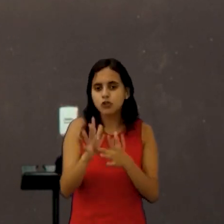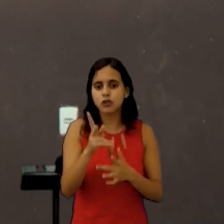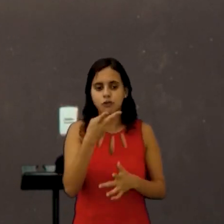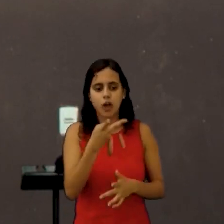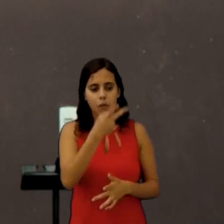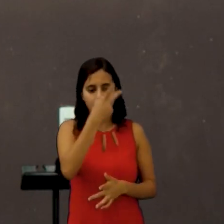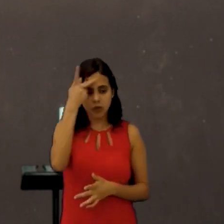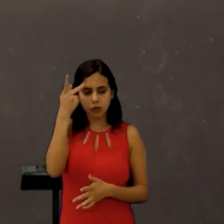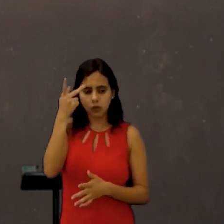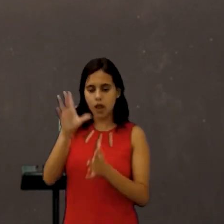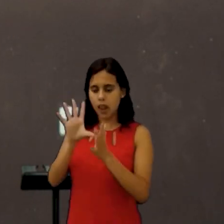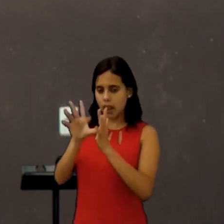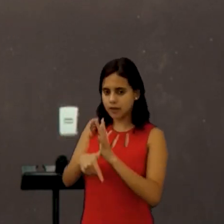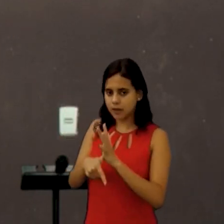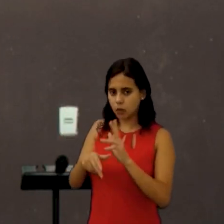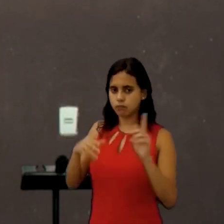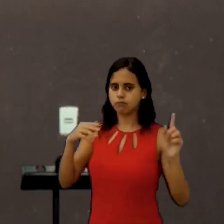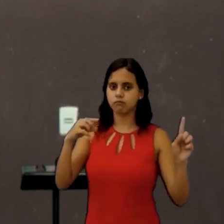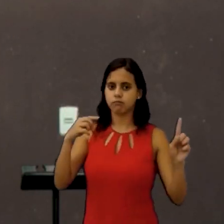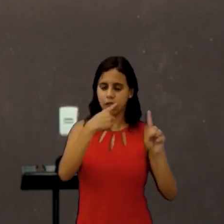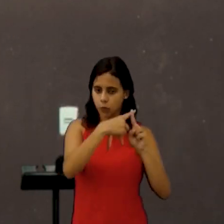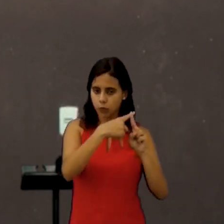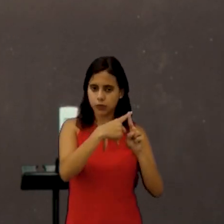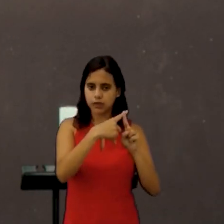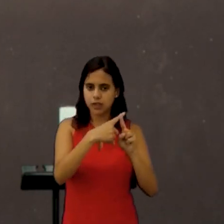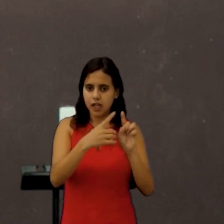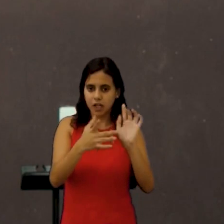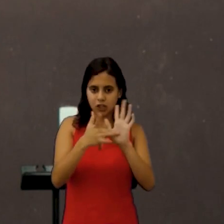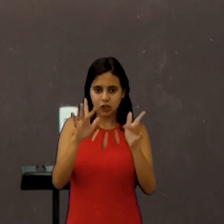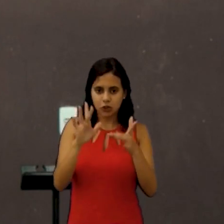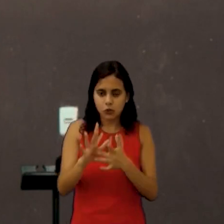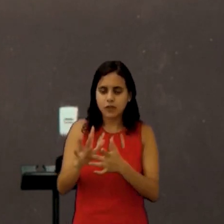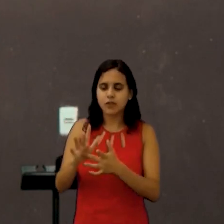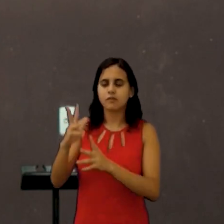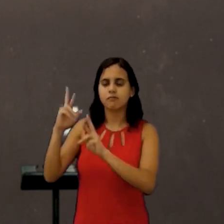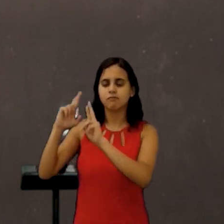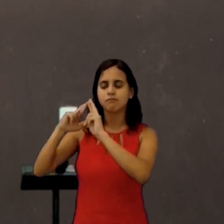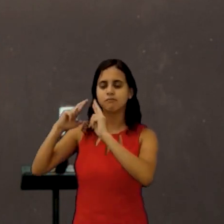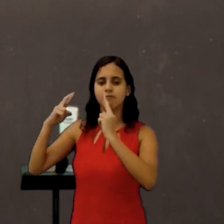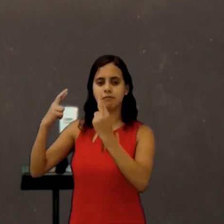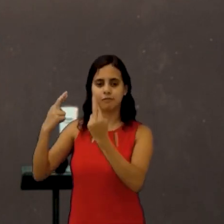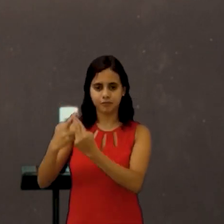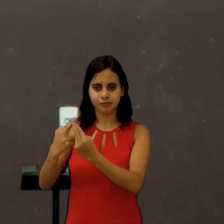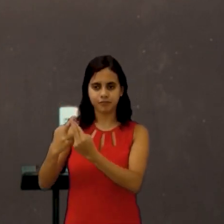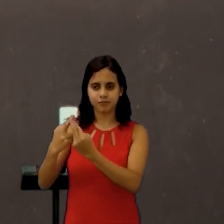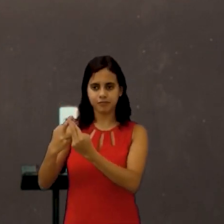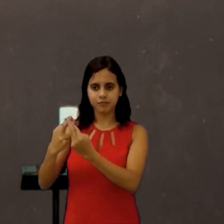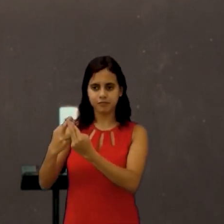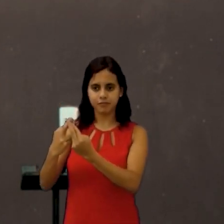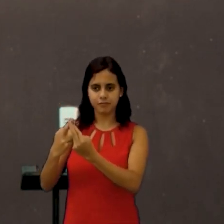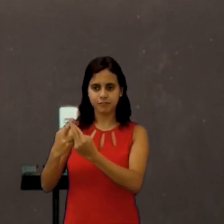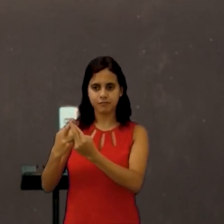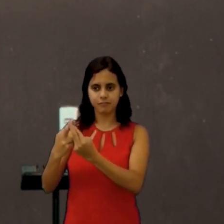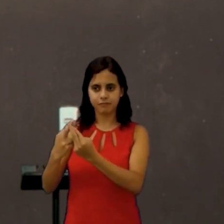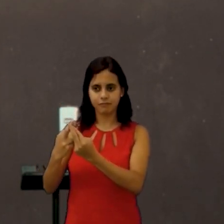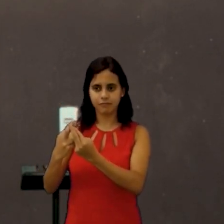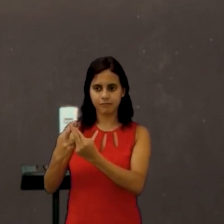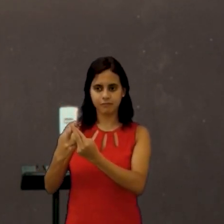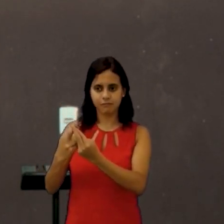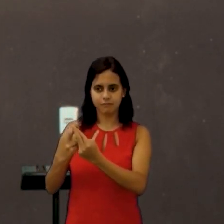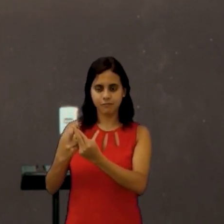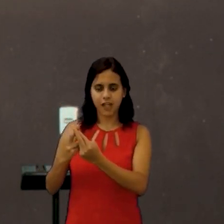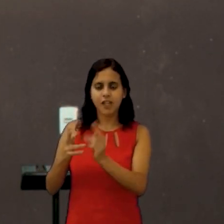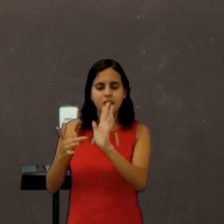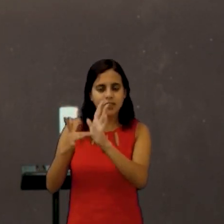olhou para Jesus e entendeu: o Senhor reina. A última palavra pertence a